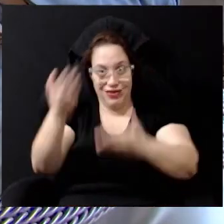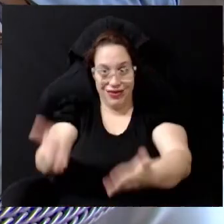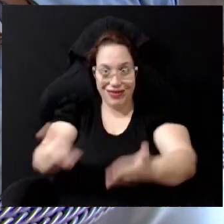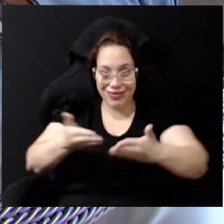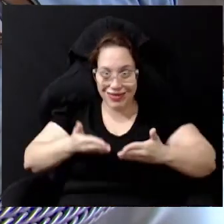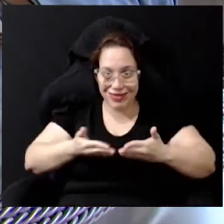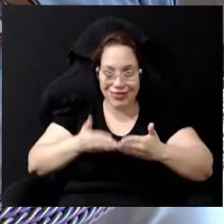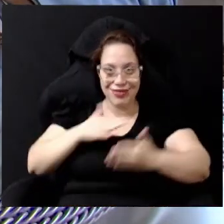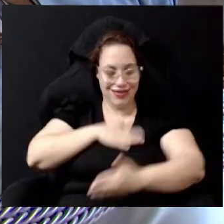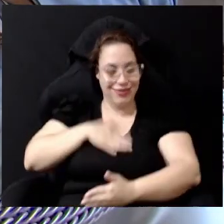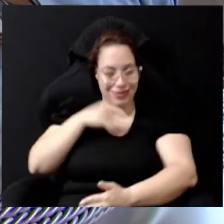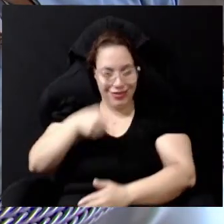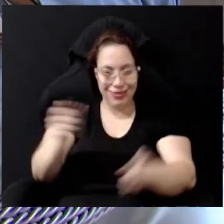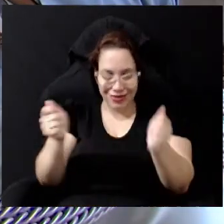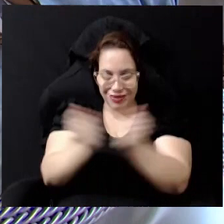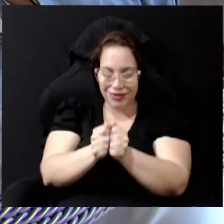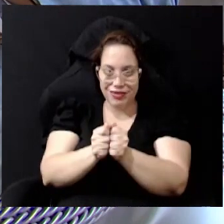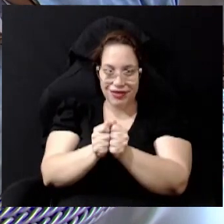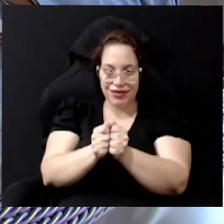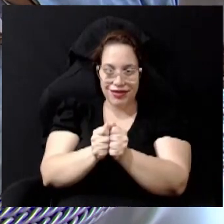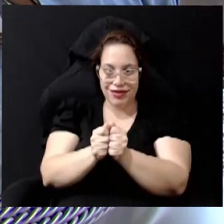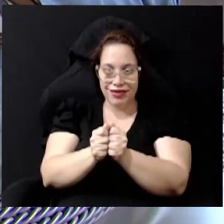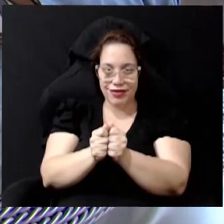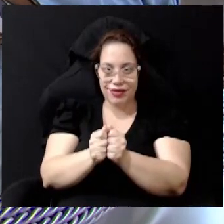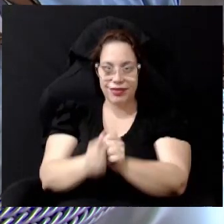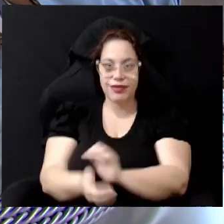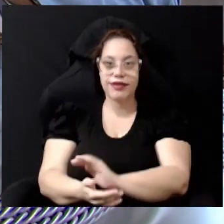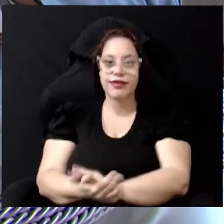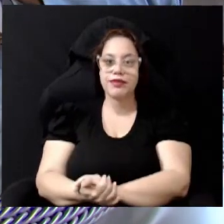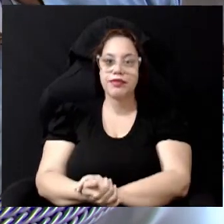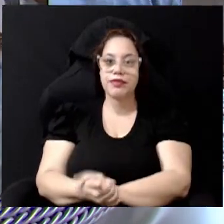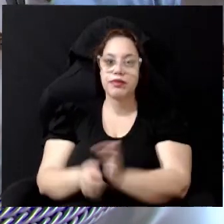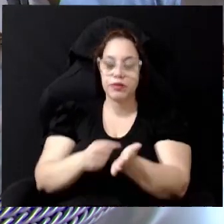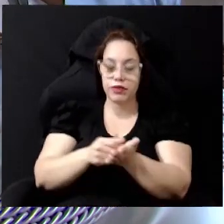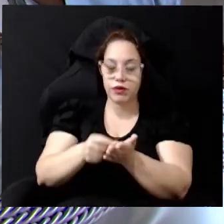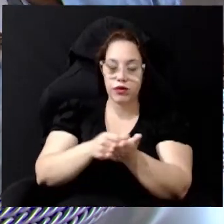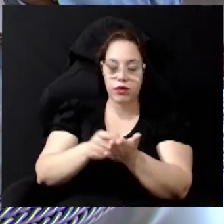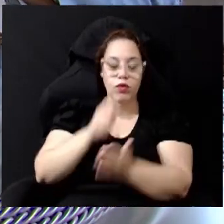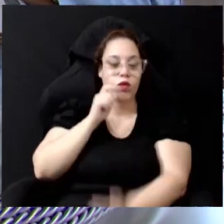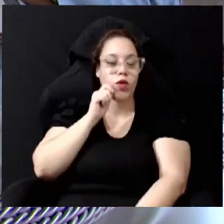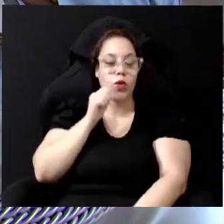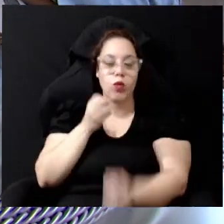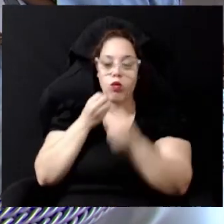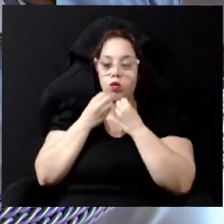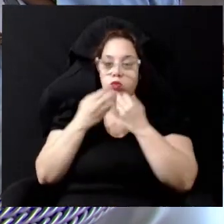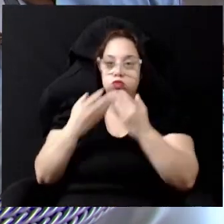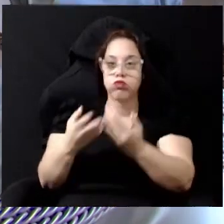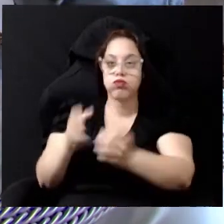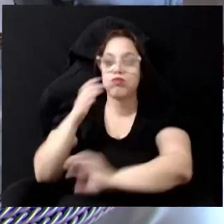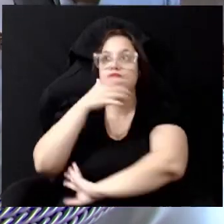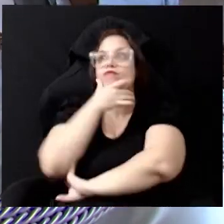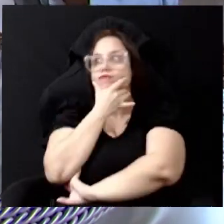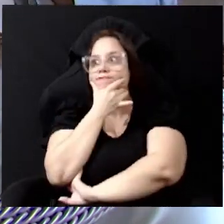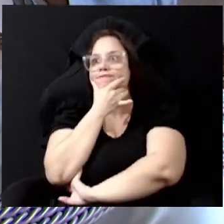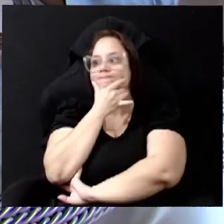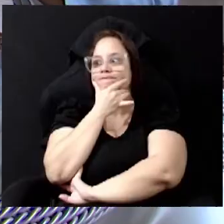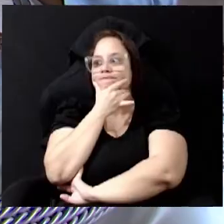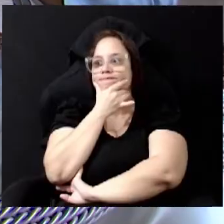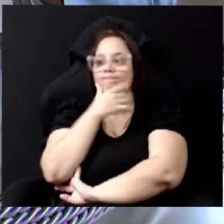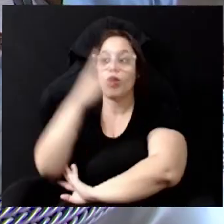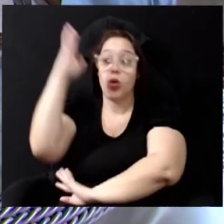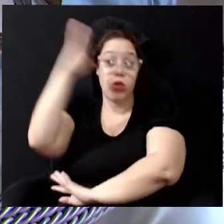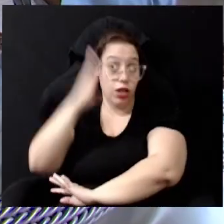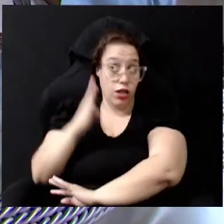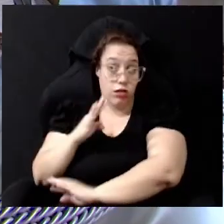com vocês aqui da TV Câmara Campinas, na ponta do lápis. Bom, é aquela história, né? É, O brasileiro, de maneira geral,